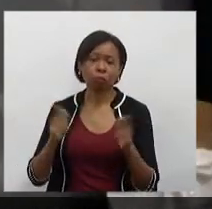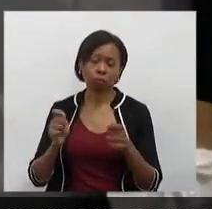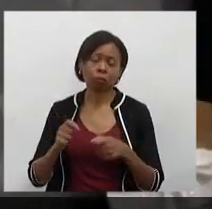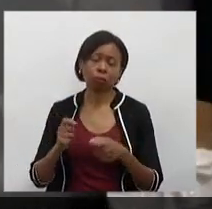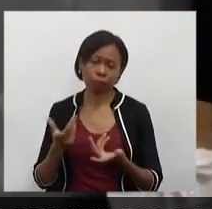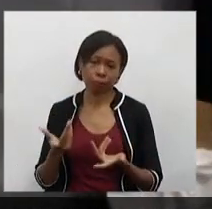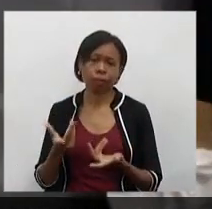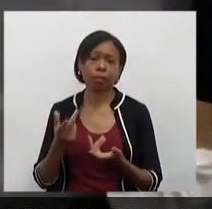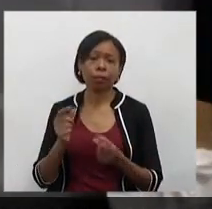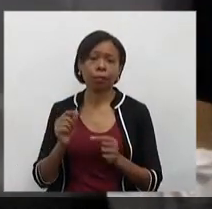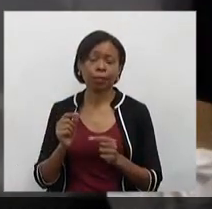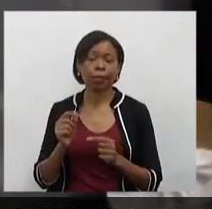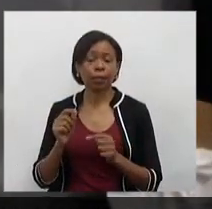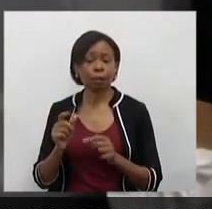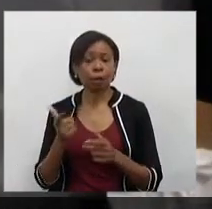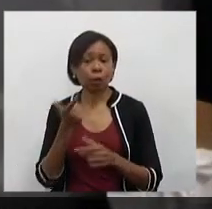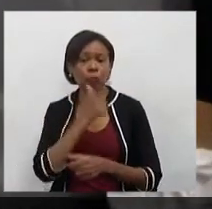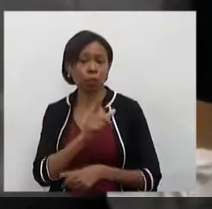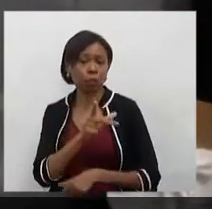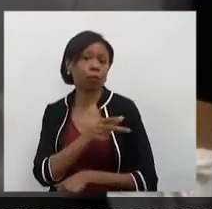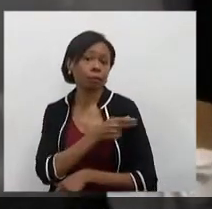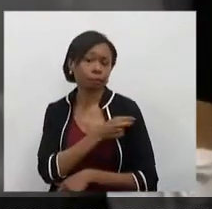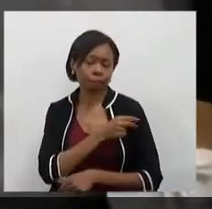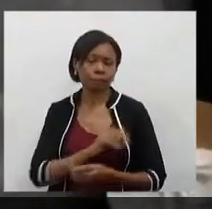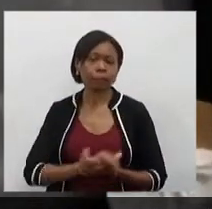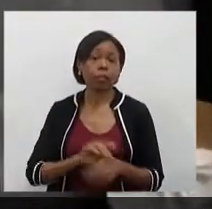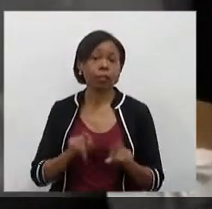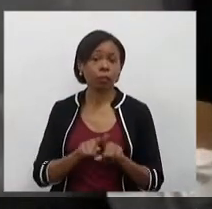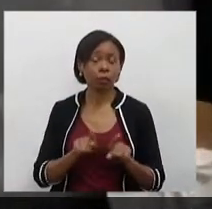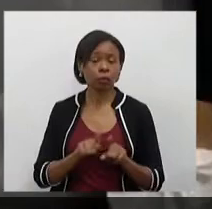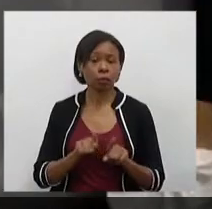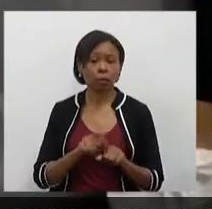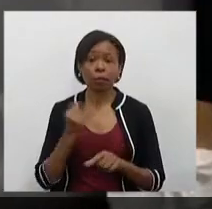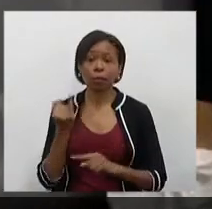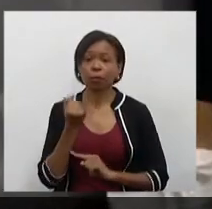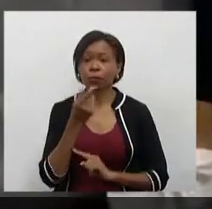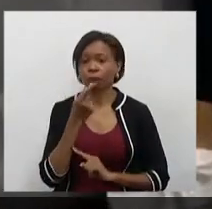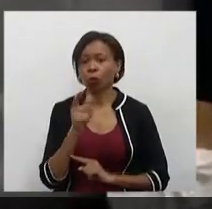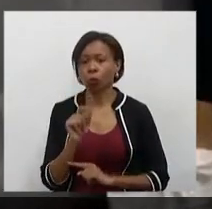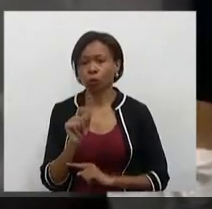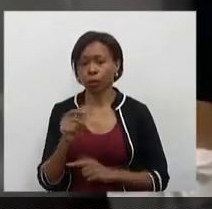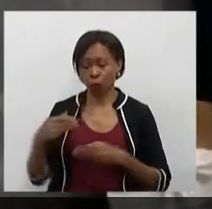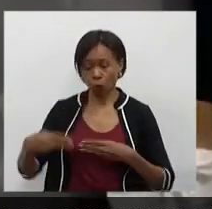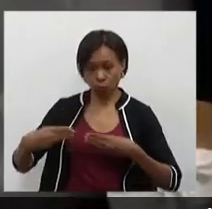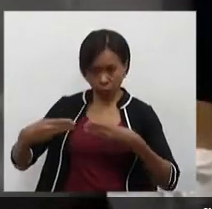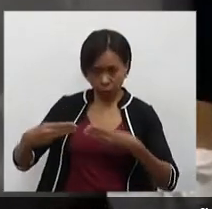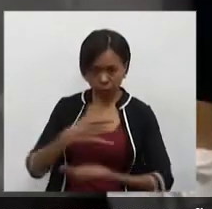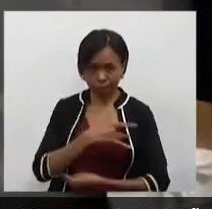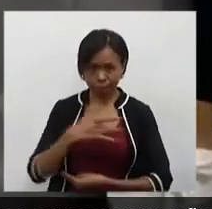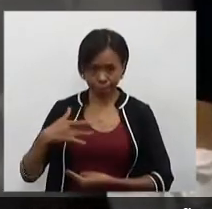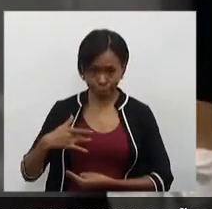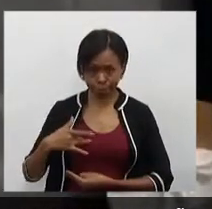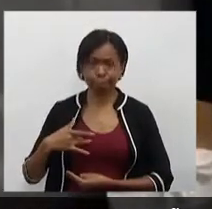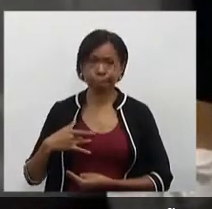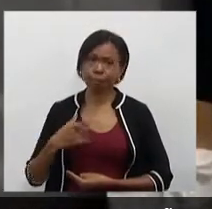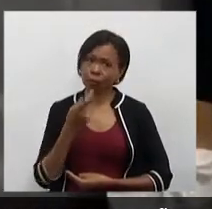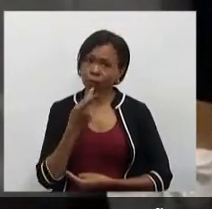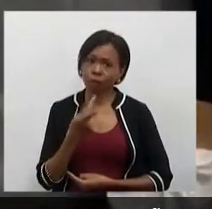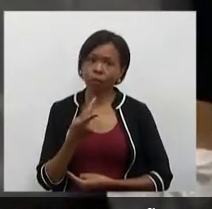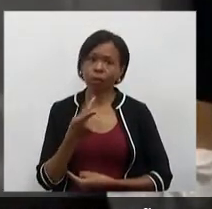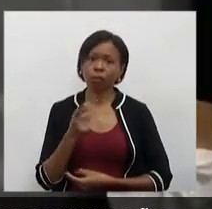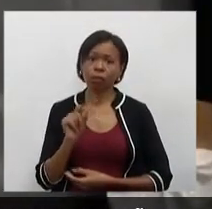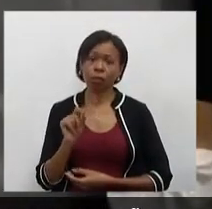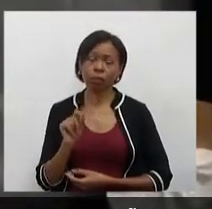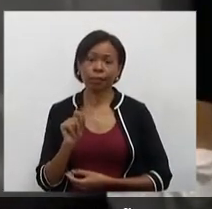para verificação da vacina, né, durante esse tempo. É importante a gente frisar que o Ministério da Saúde, ele fala aí, né, de